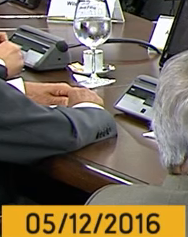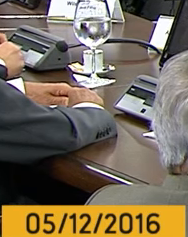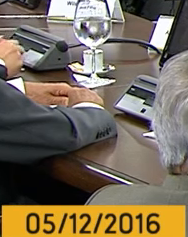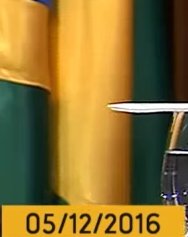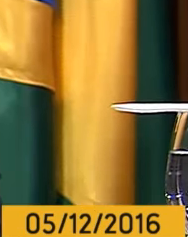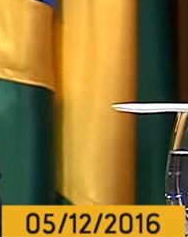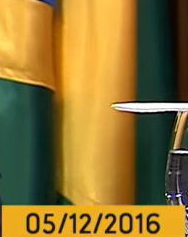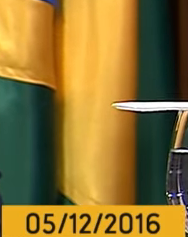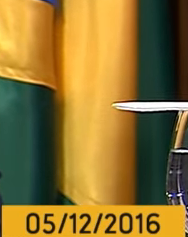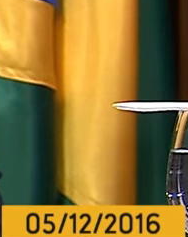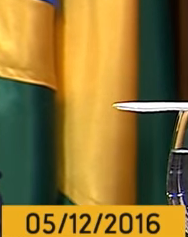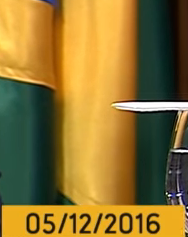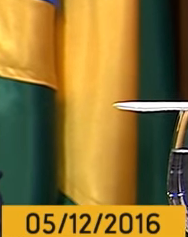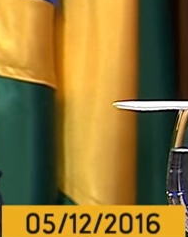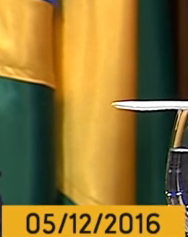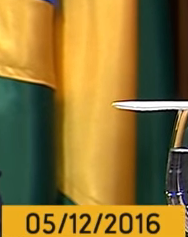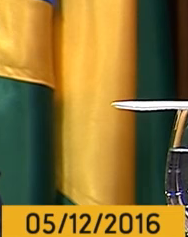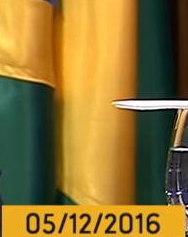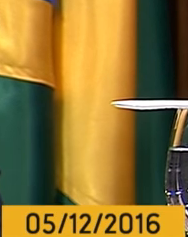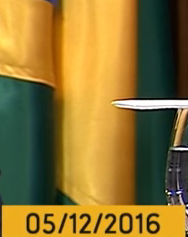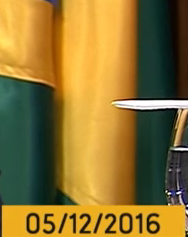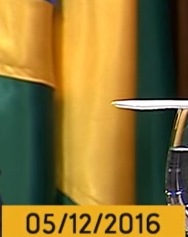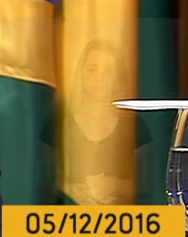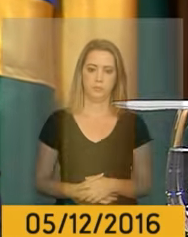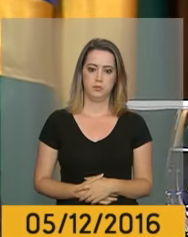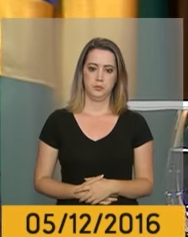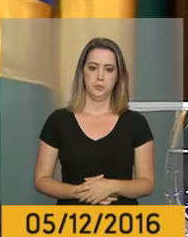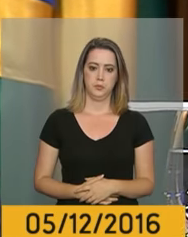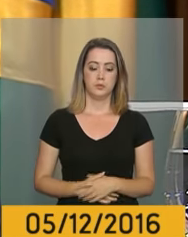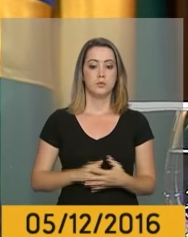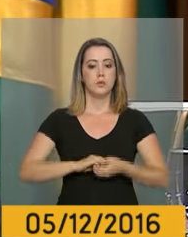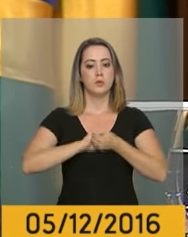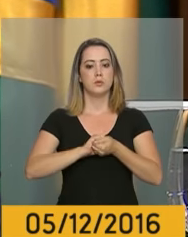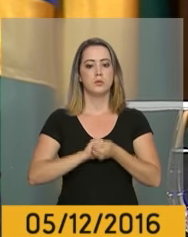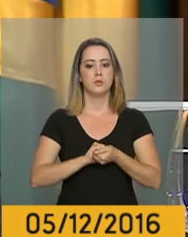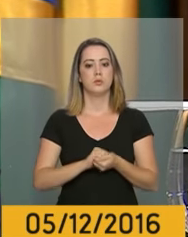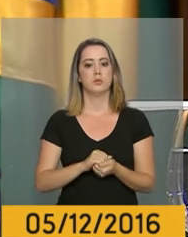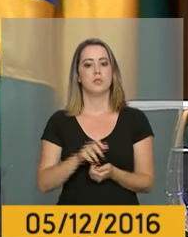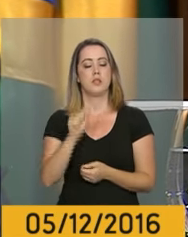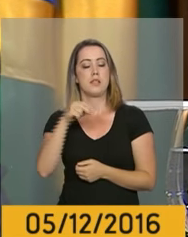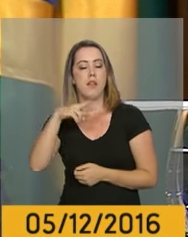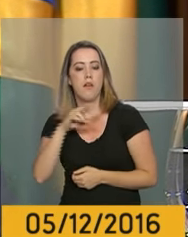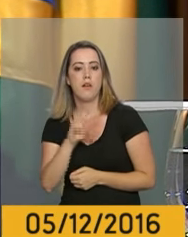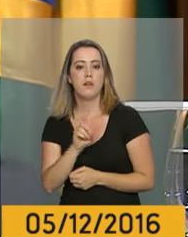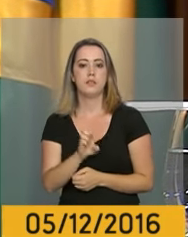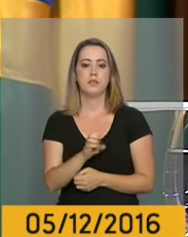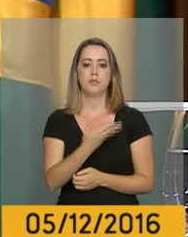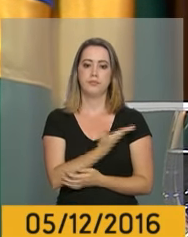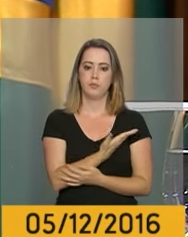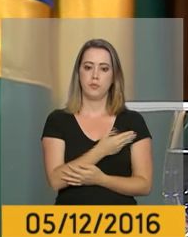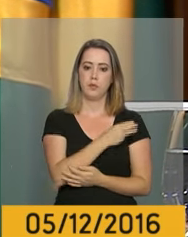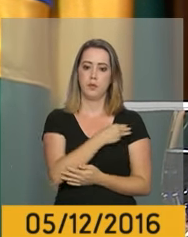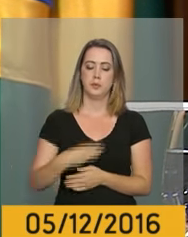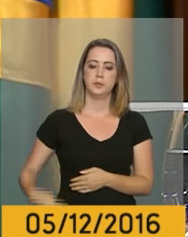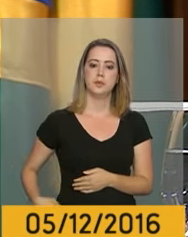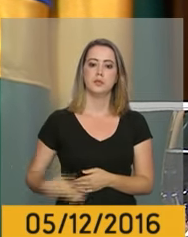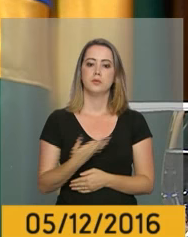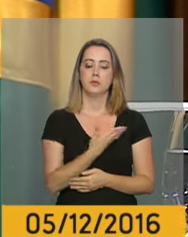o apoio que todos têm dado a ele e aos demais líderes nos seus trabalhos. Isso merece.